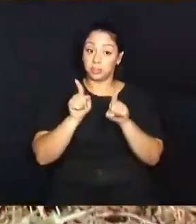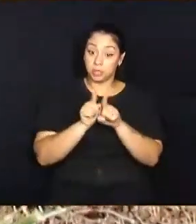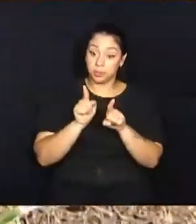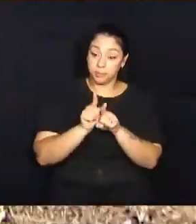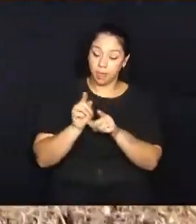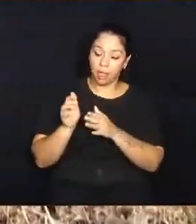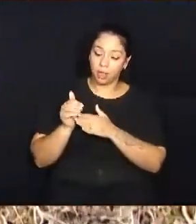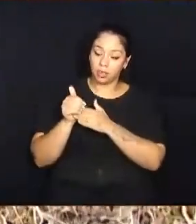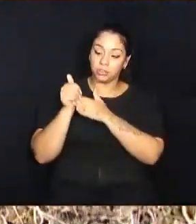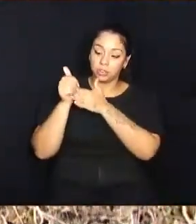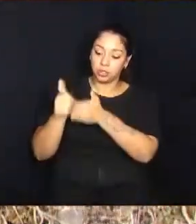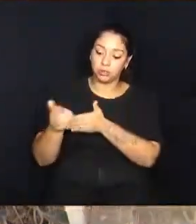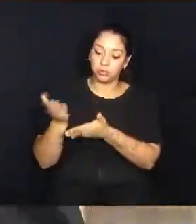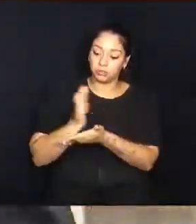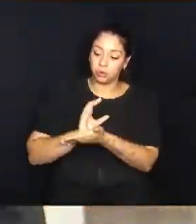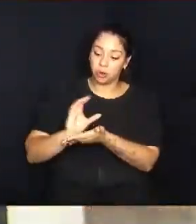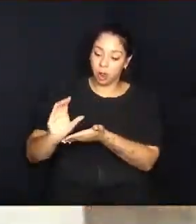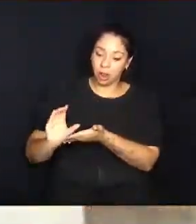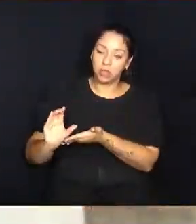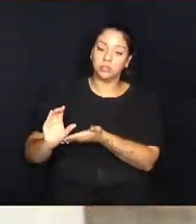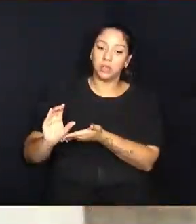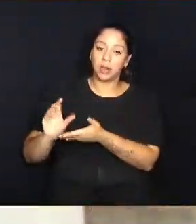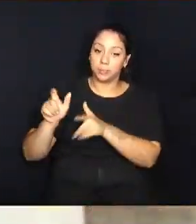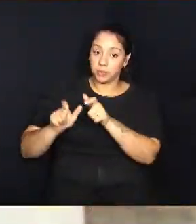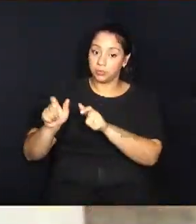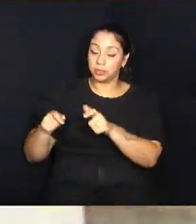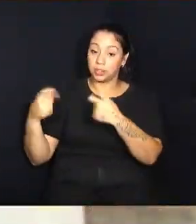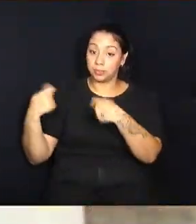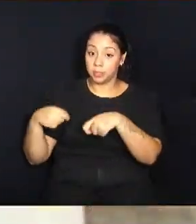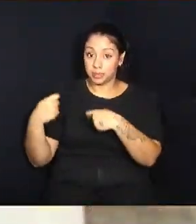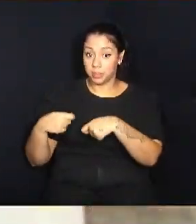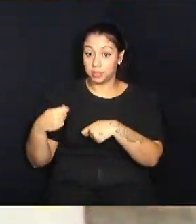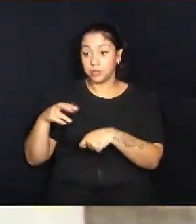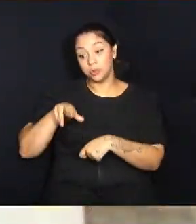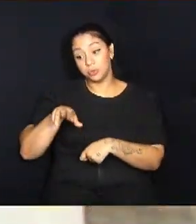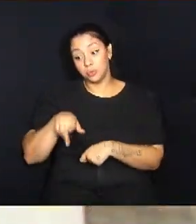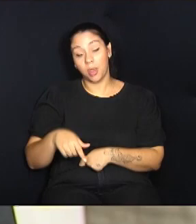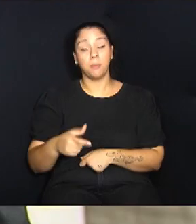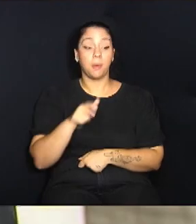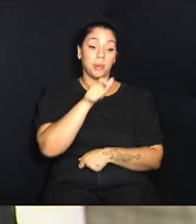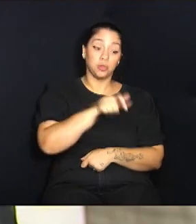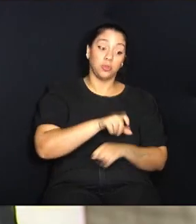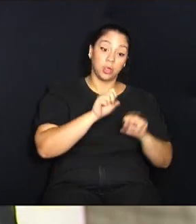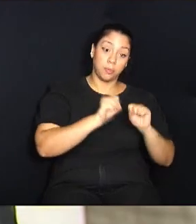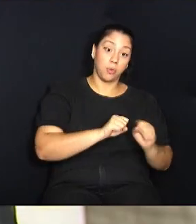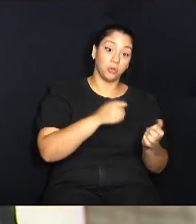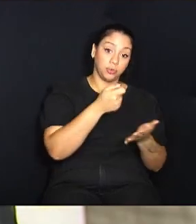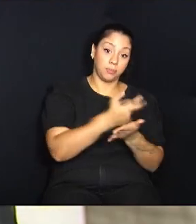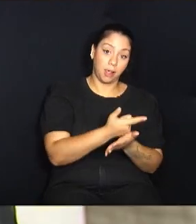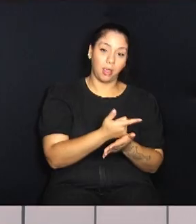seus recursos para quem realmente precisa e não para aquele cidadão que realmente tem condições de pagar uma caçamba.